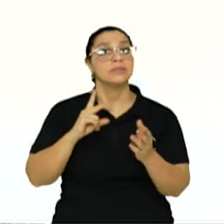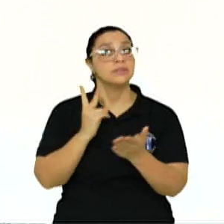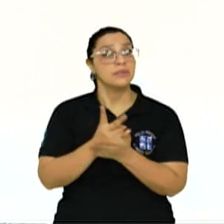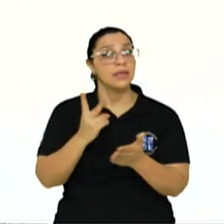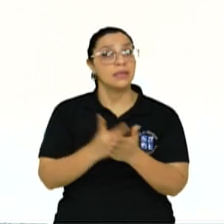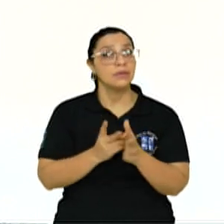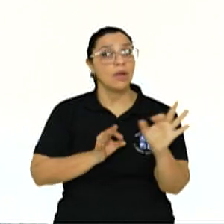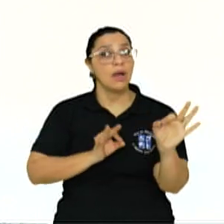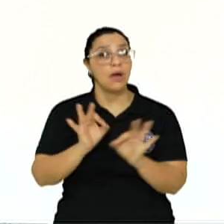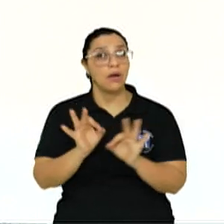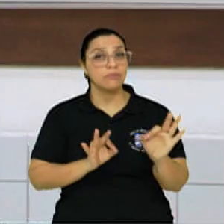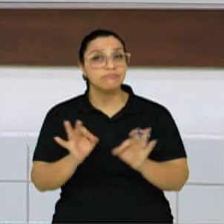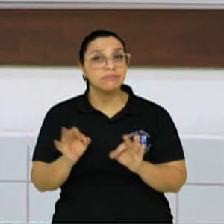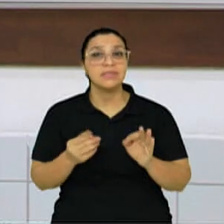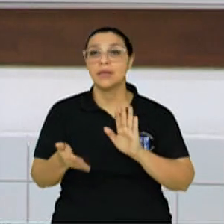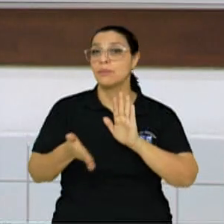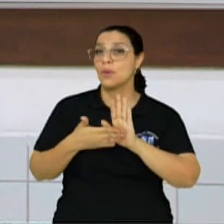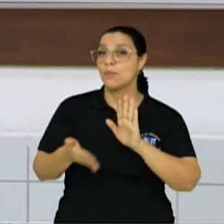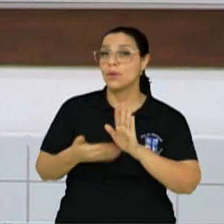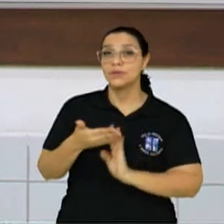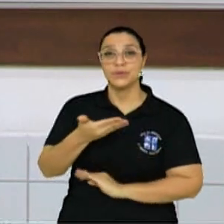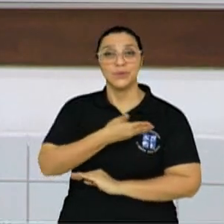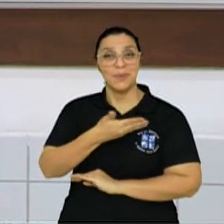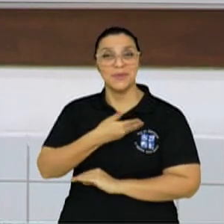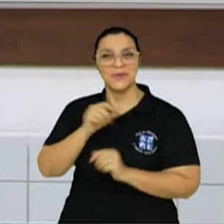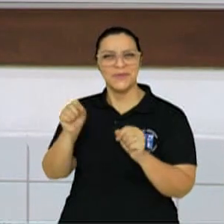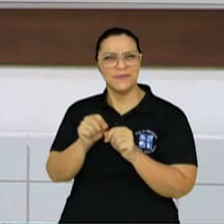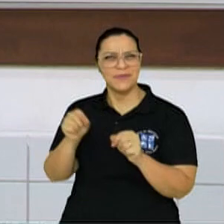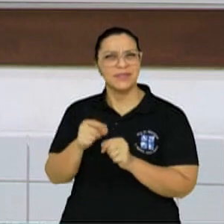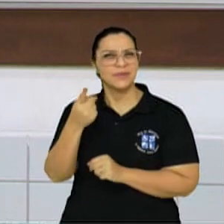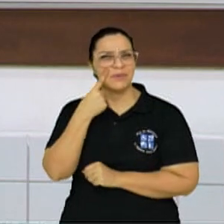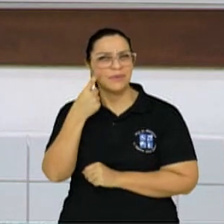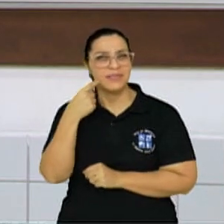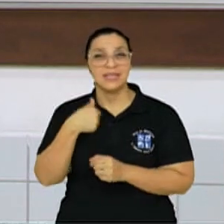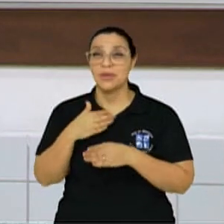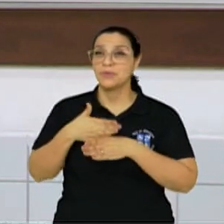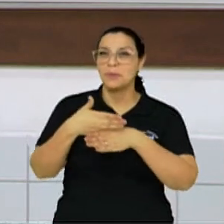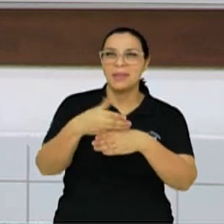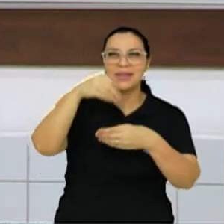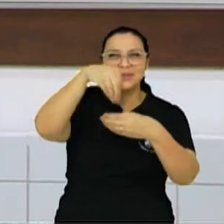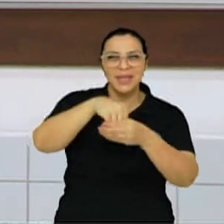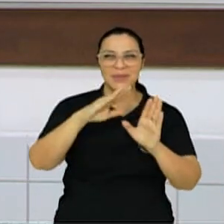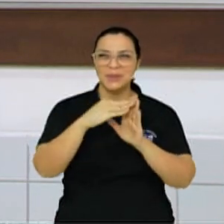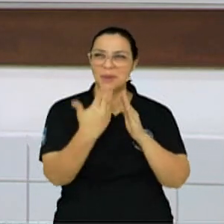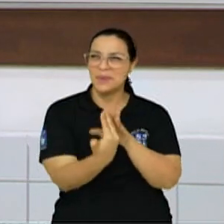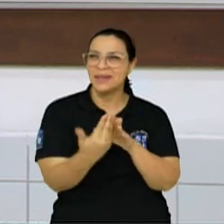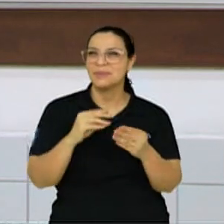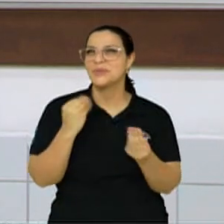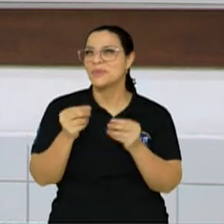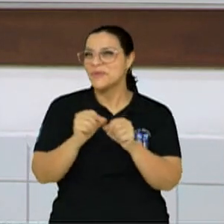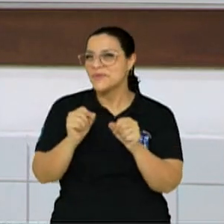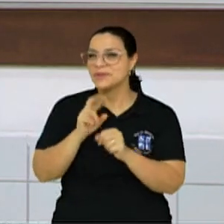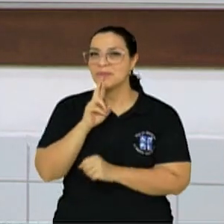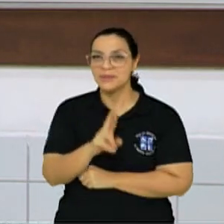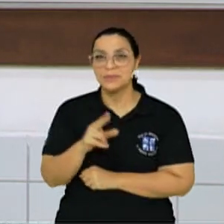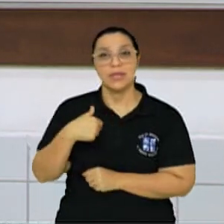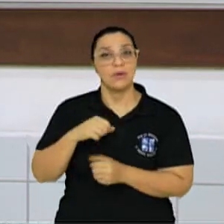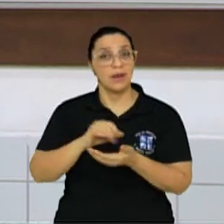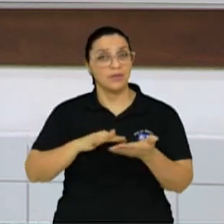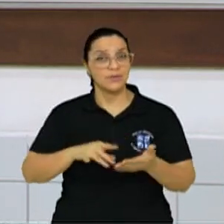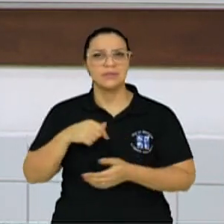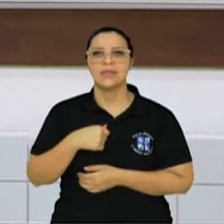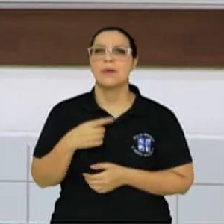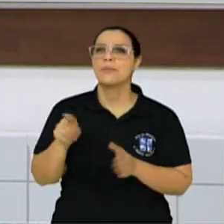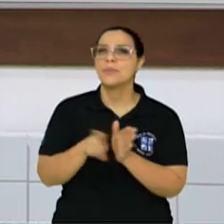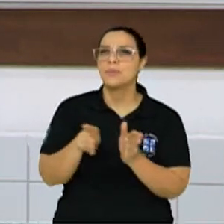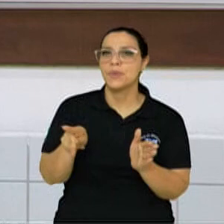seguindo o trajeto que foi proposto pelo coleguinha. Vamos ver se o coleguinha não se perdeu lá na projeção. Agora, esse exercício